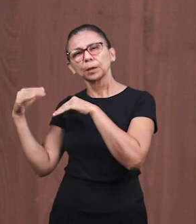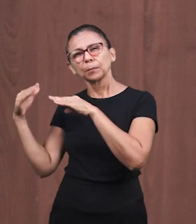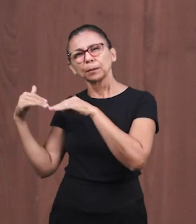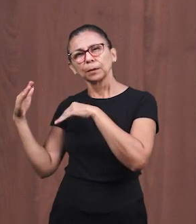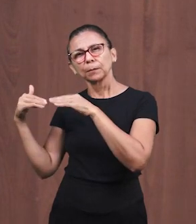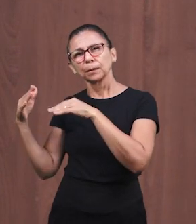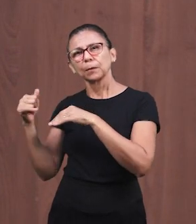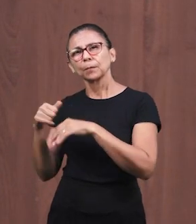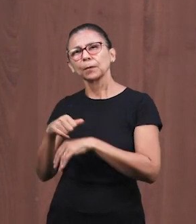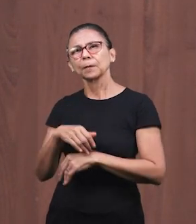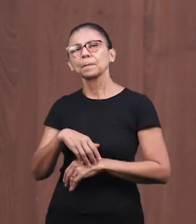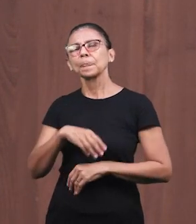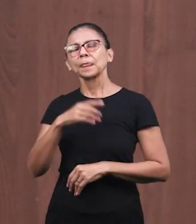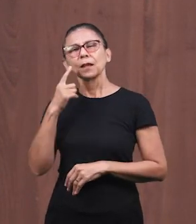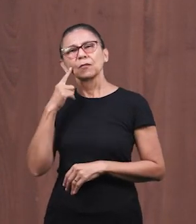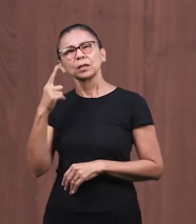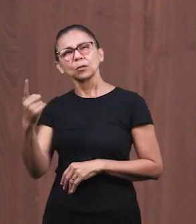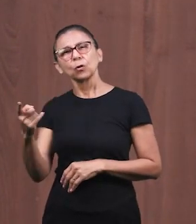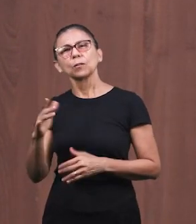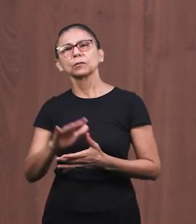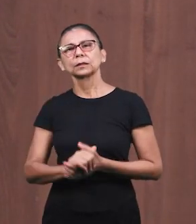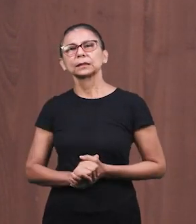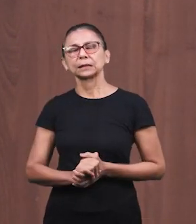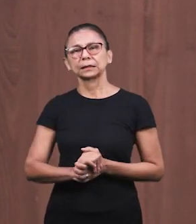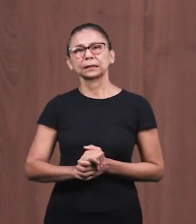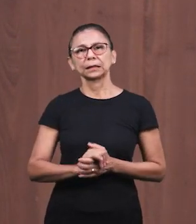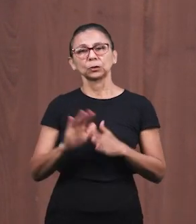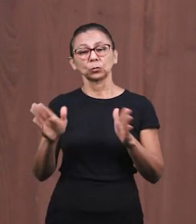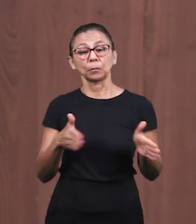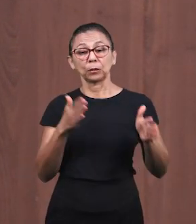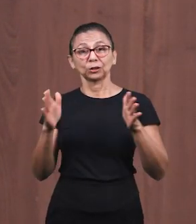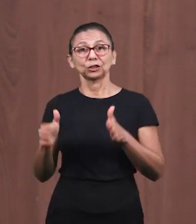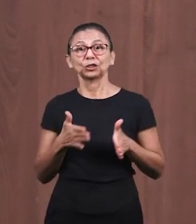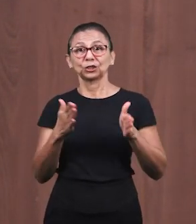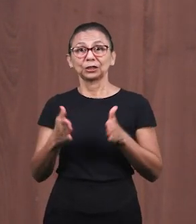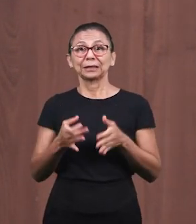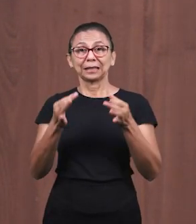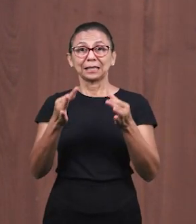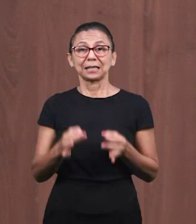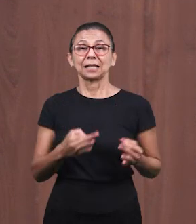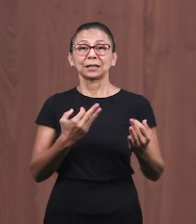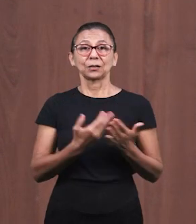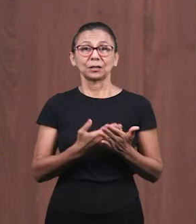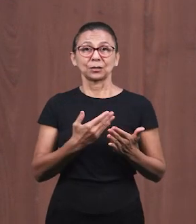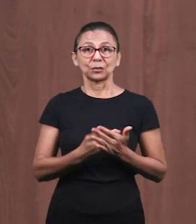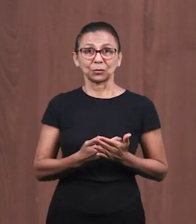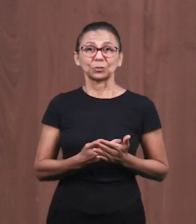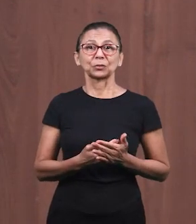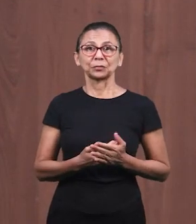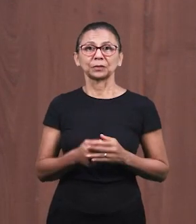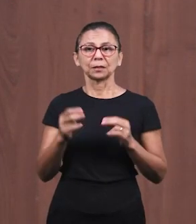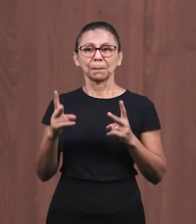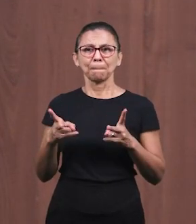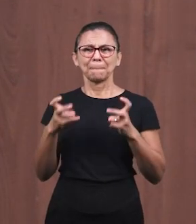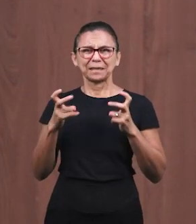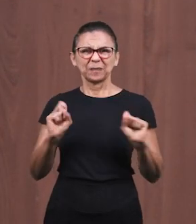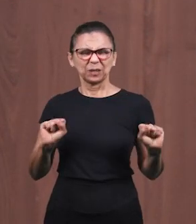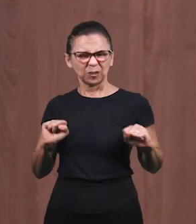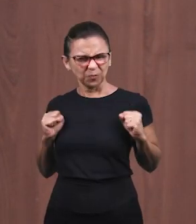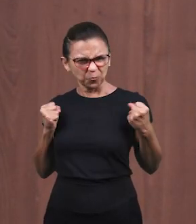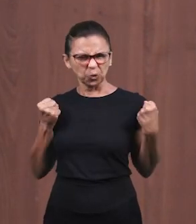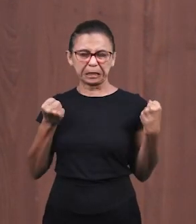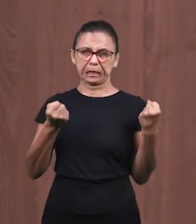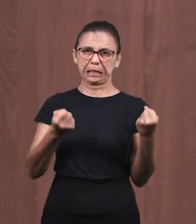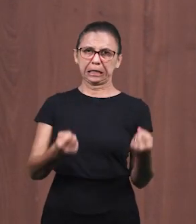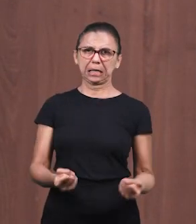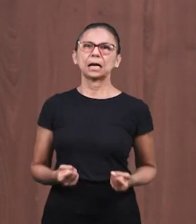o quanto se dedicaram diariamente com regularidade e persistência aos estudos. Ao perceber que deram o máximo,